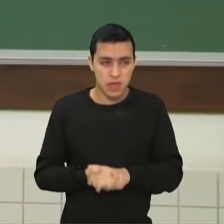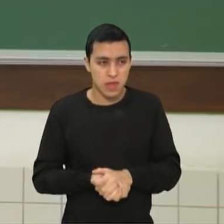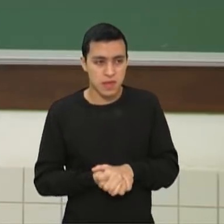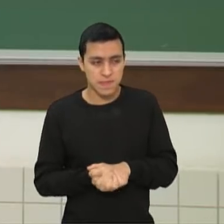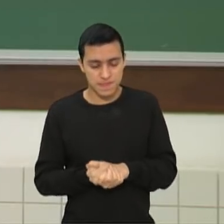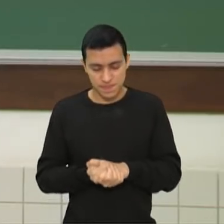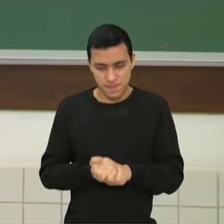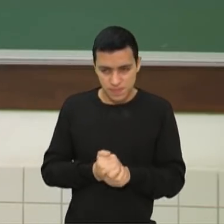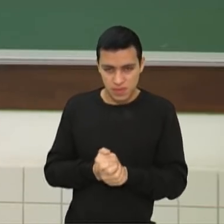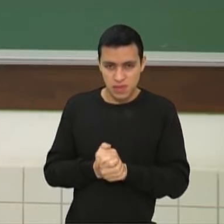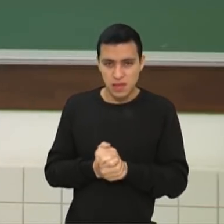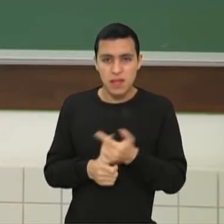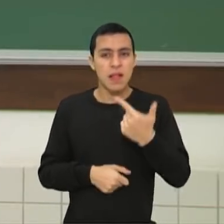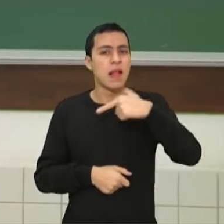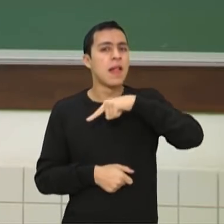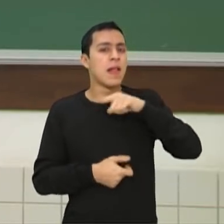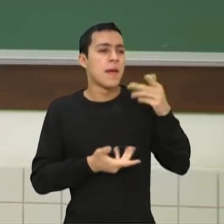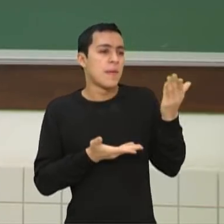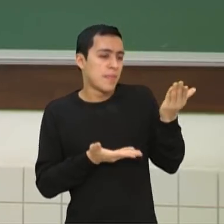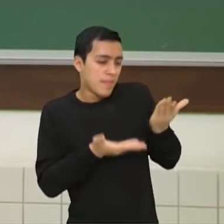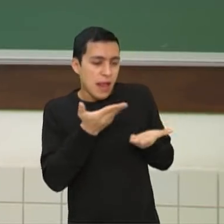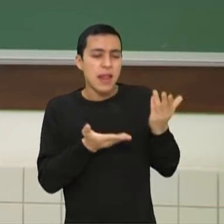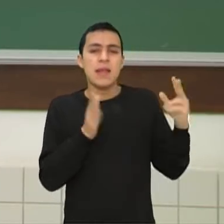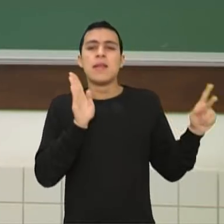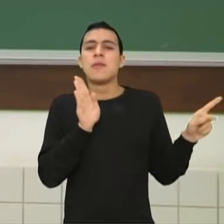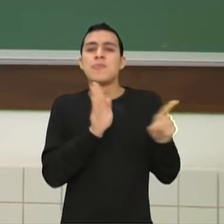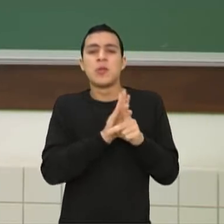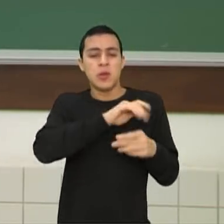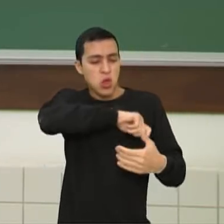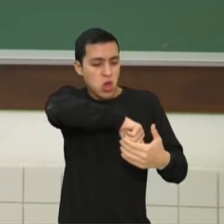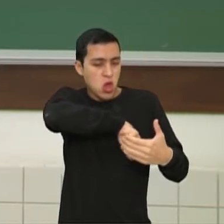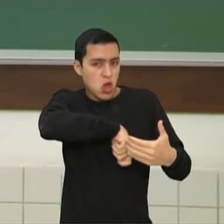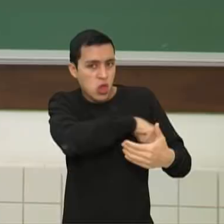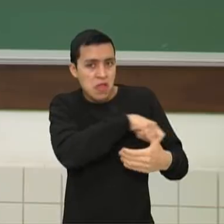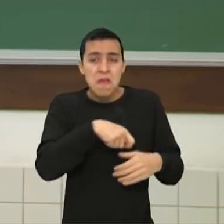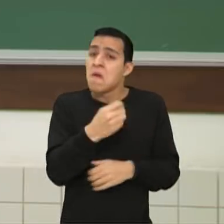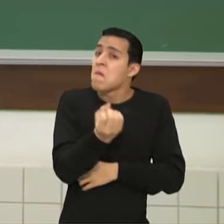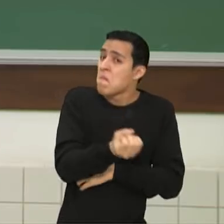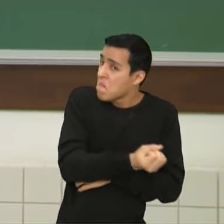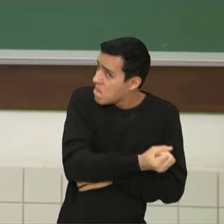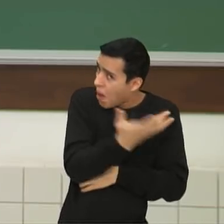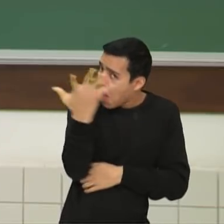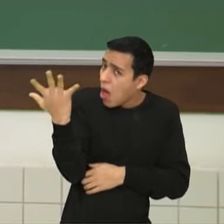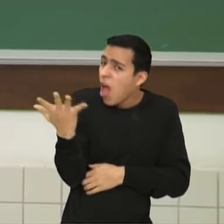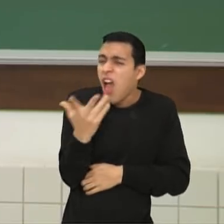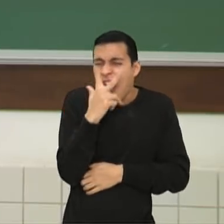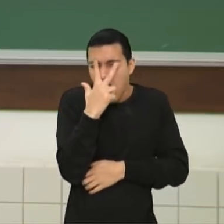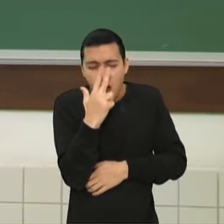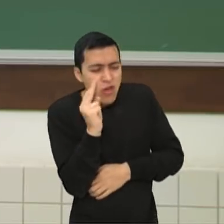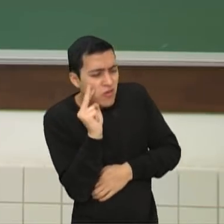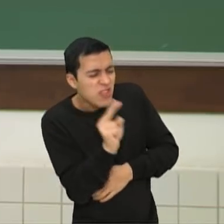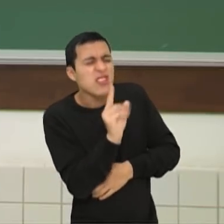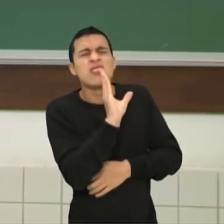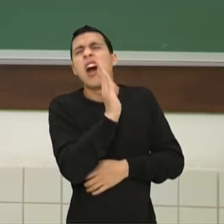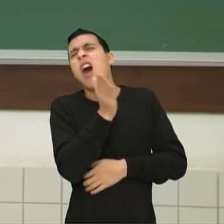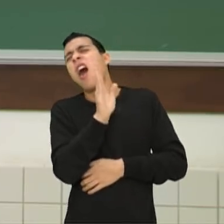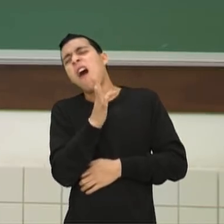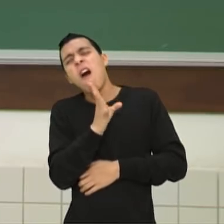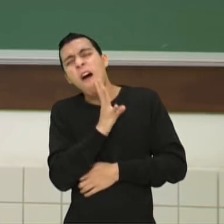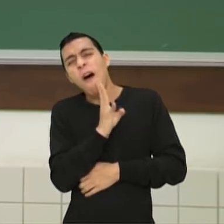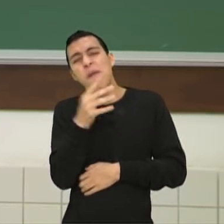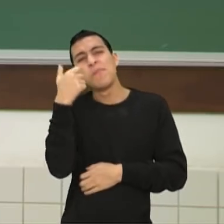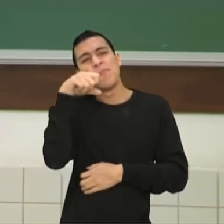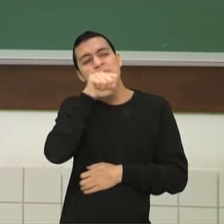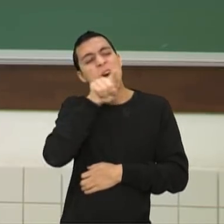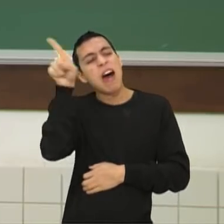para vocês uma balança de cozinha. Então, muitos de vocês já devem ter visto, a mãe tem